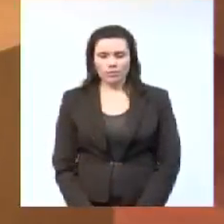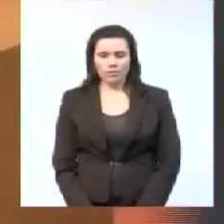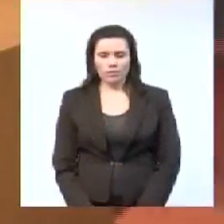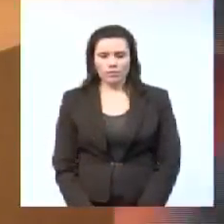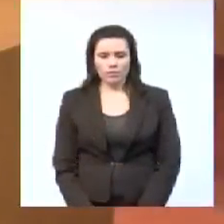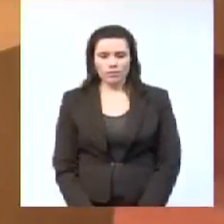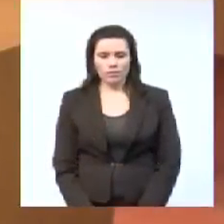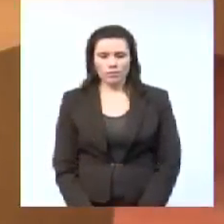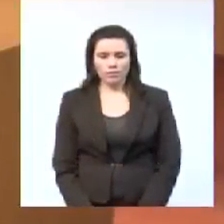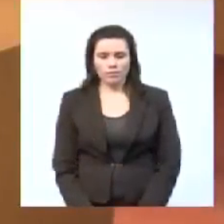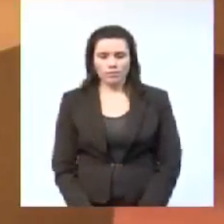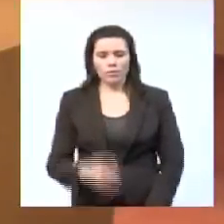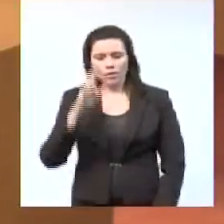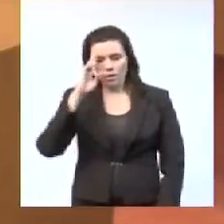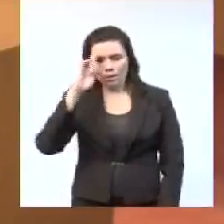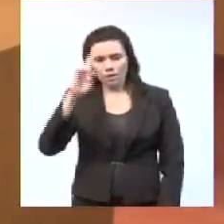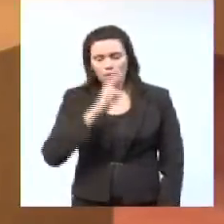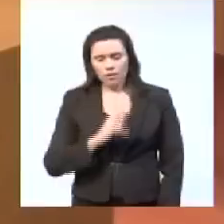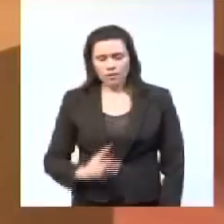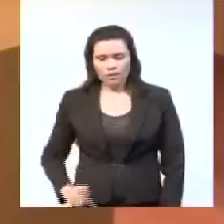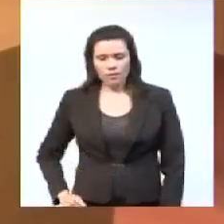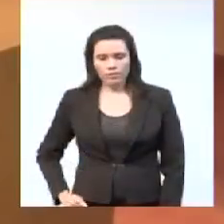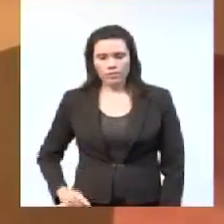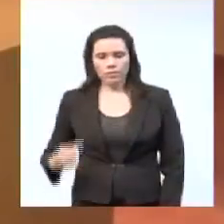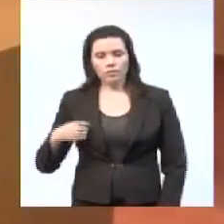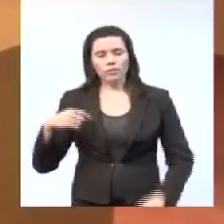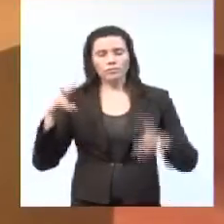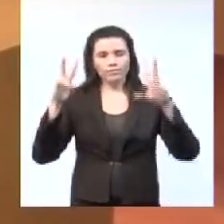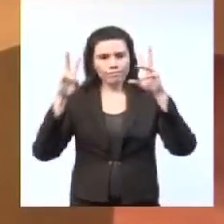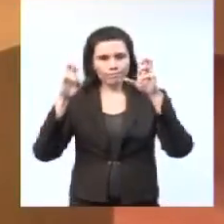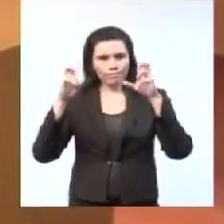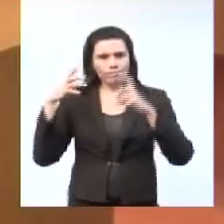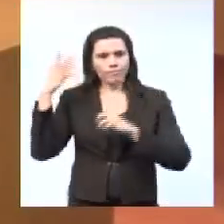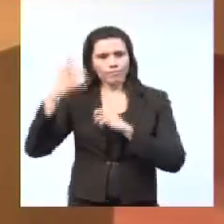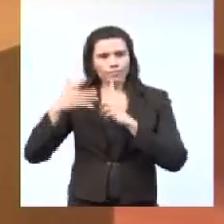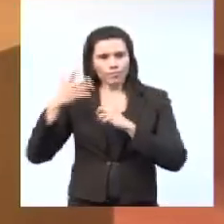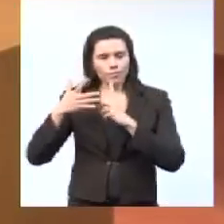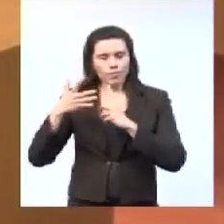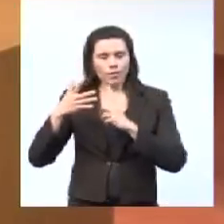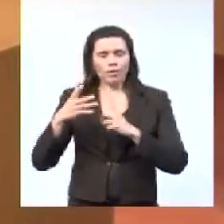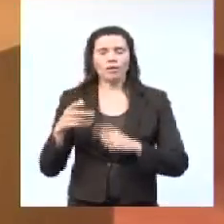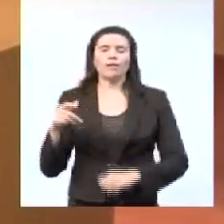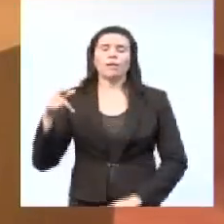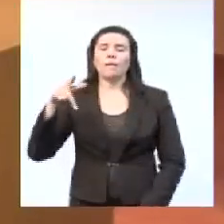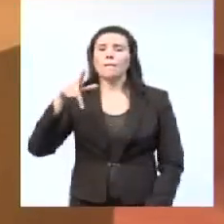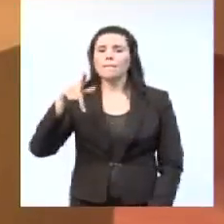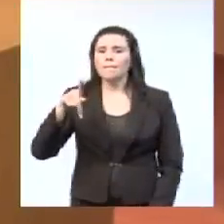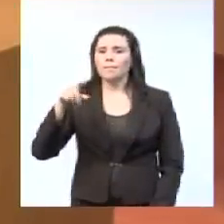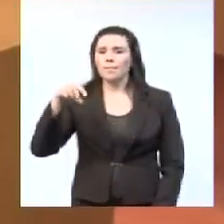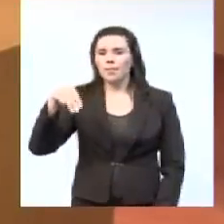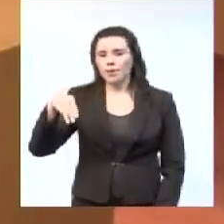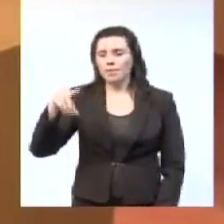eu venho tratar de um assunto aqui a respeito do PMDB.